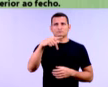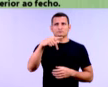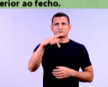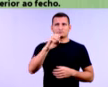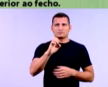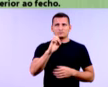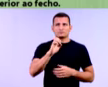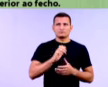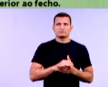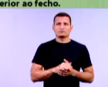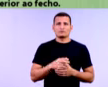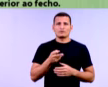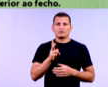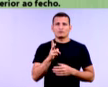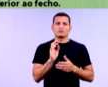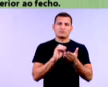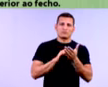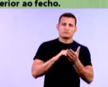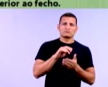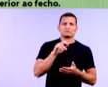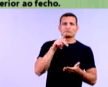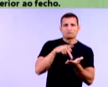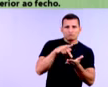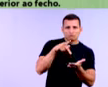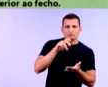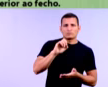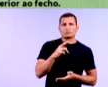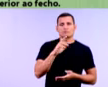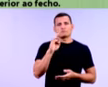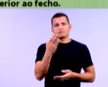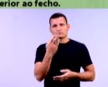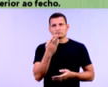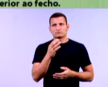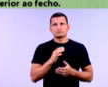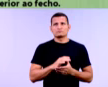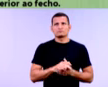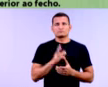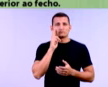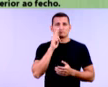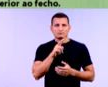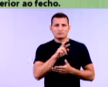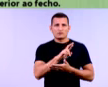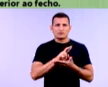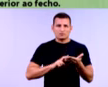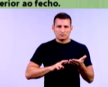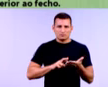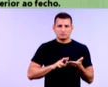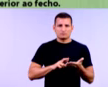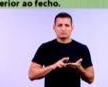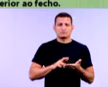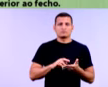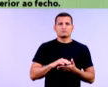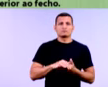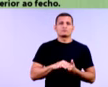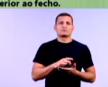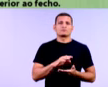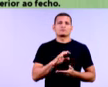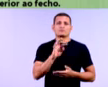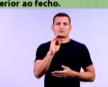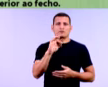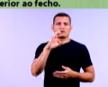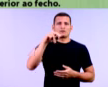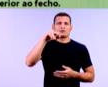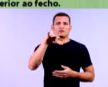sempre é para julgar verdadeiro ou falso. Vamos ver isso aqui sobre redação comercial ou redação técnica oficial. A